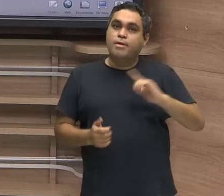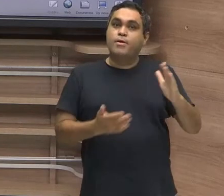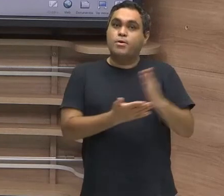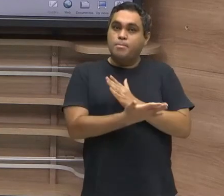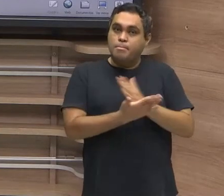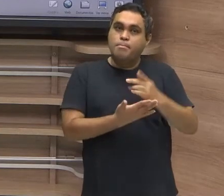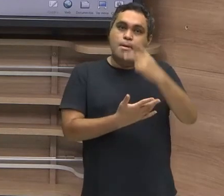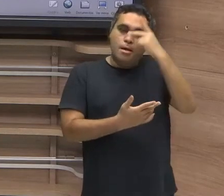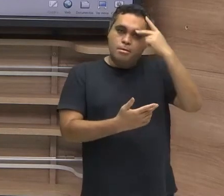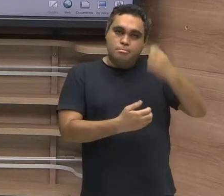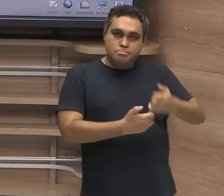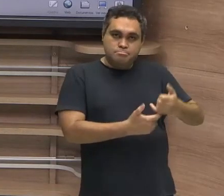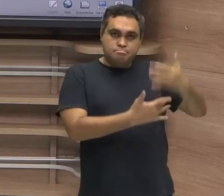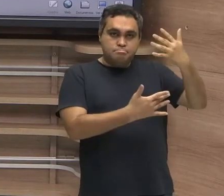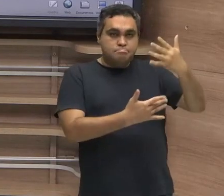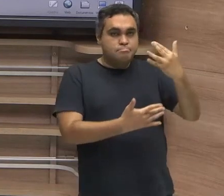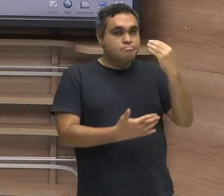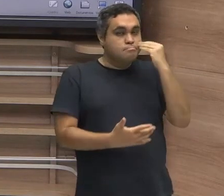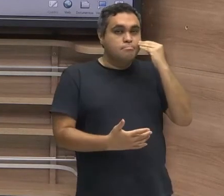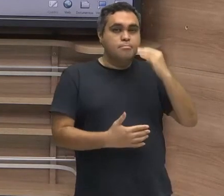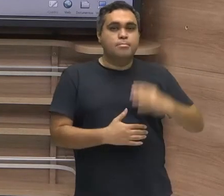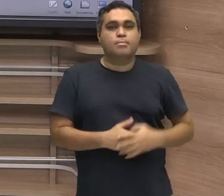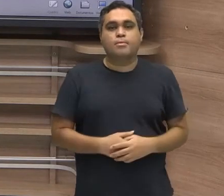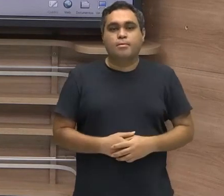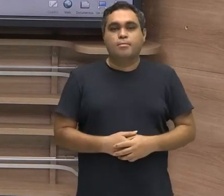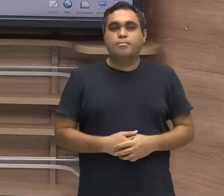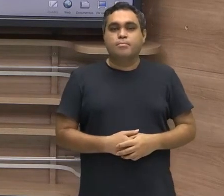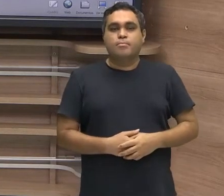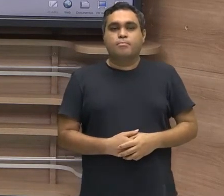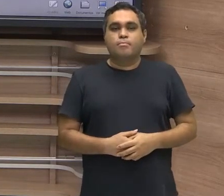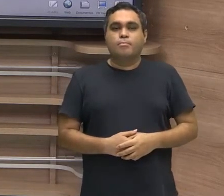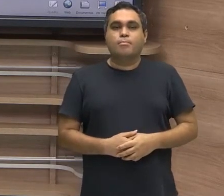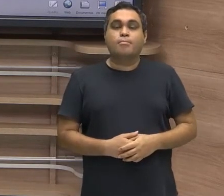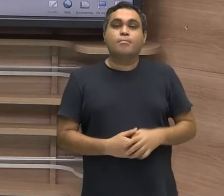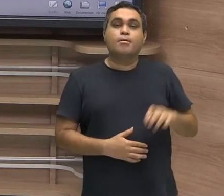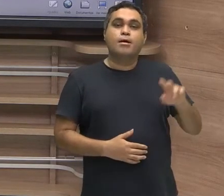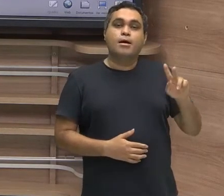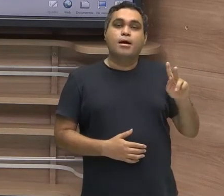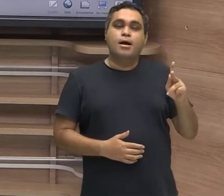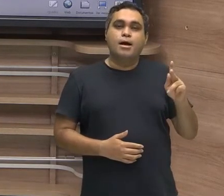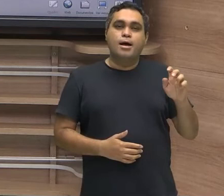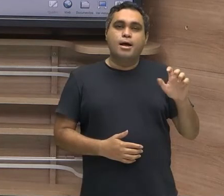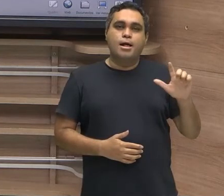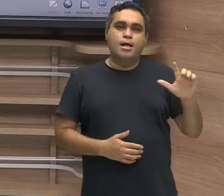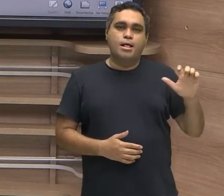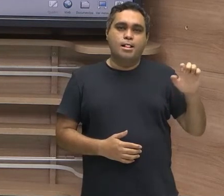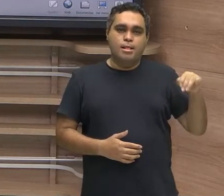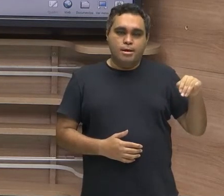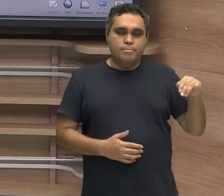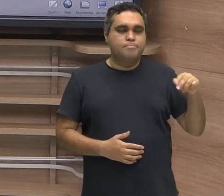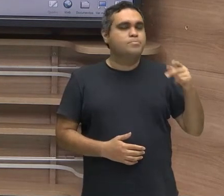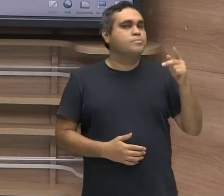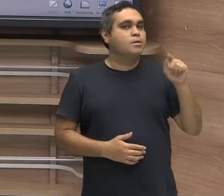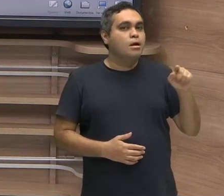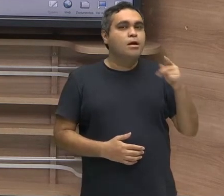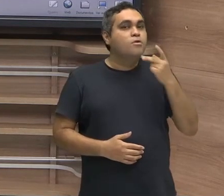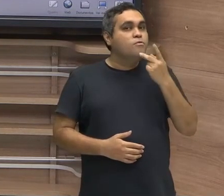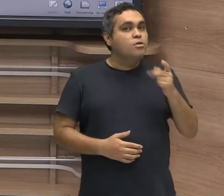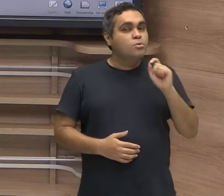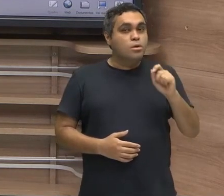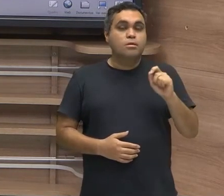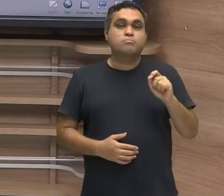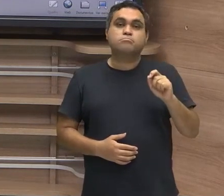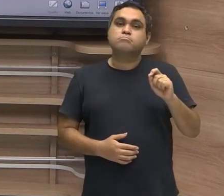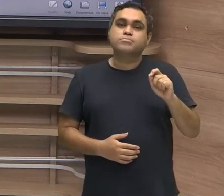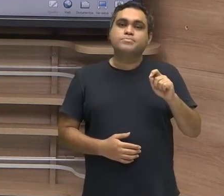Vamos ver aqui o que vocês estão dizendo. E eu começo com a Ellen. De acordo com a Ellen, a letra correta